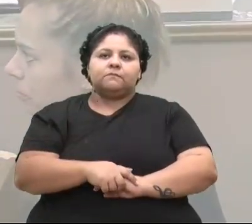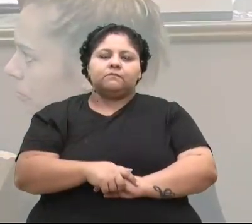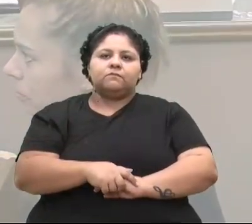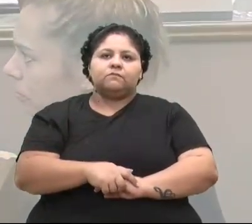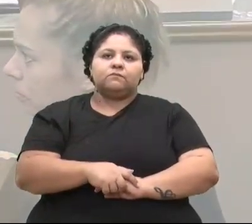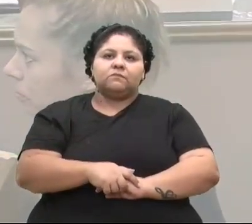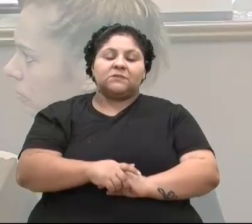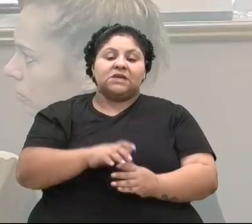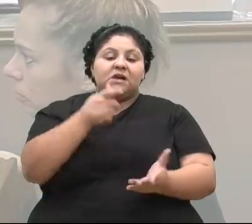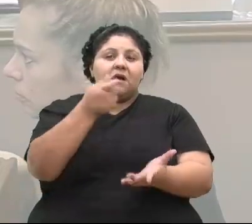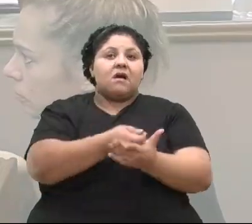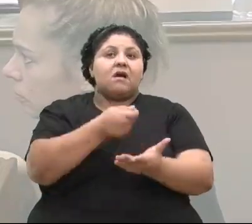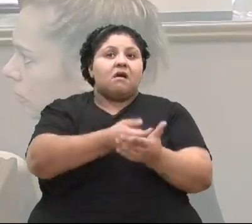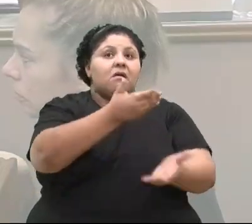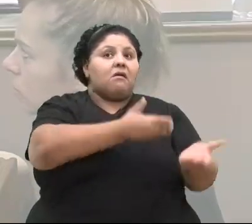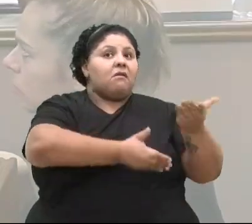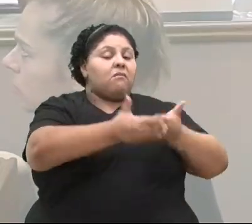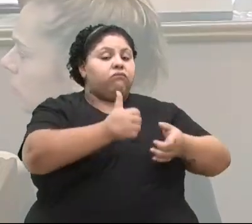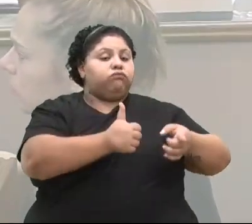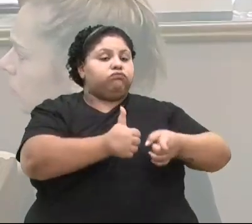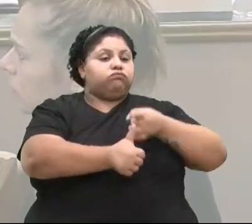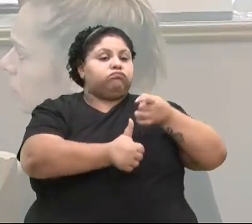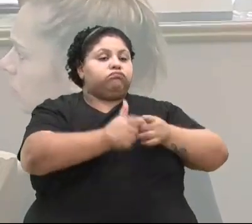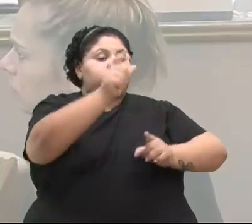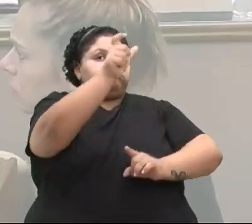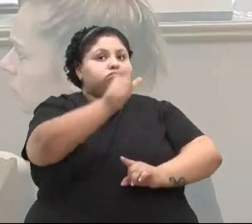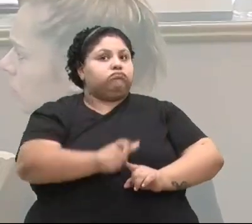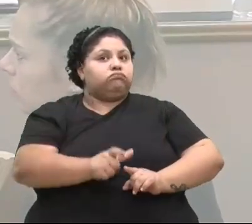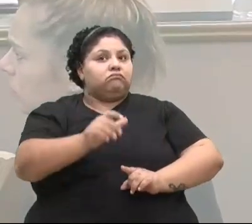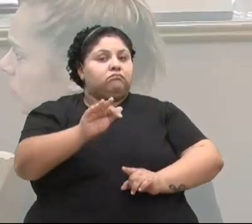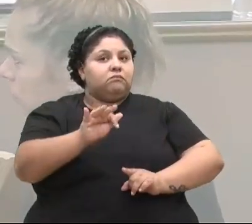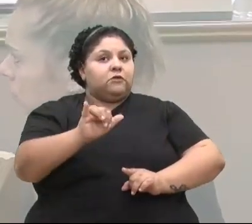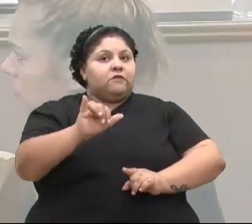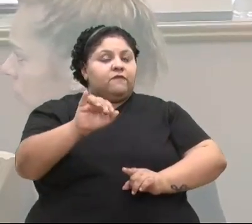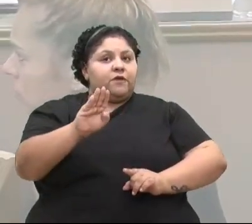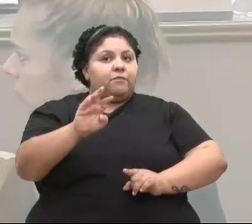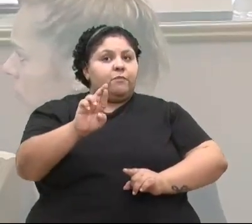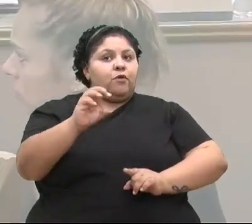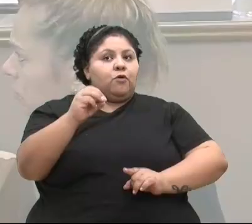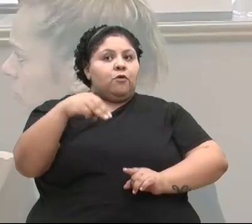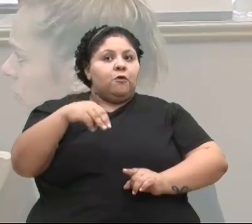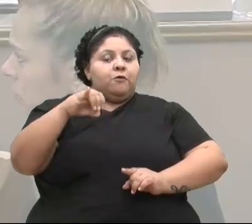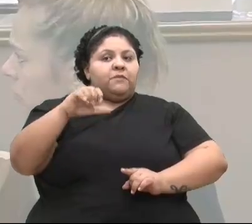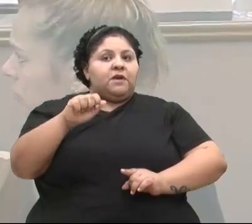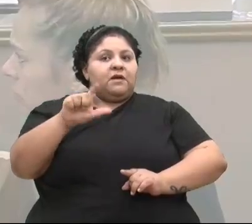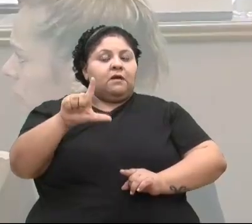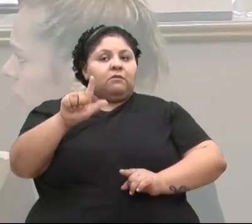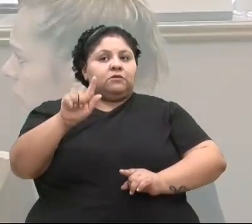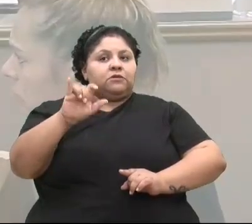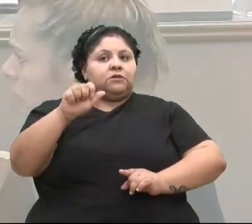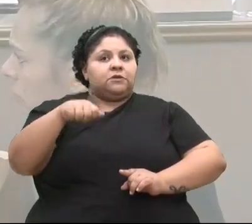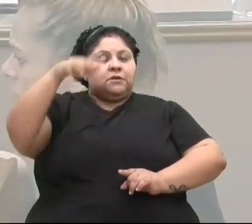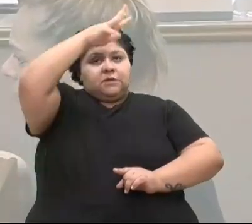a obrigatoriedade de atendimento preferencial a pessoas com fibromialgia no município de Caxias do Sul e